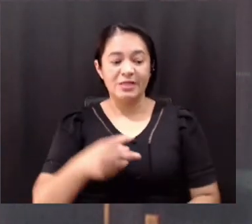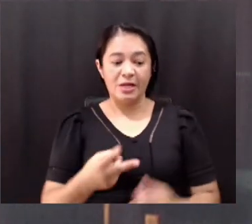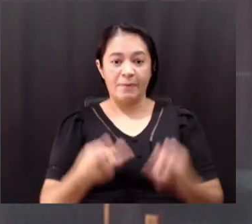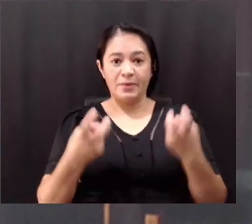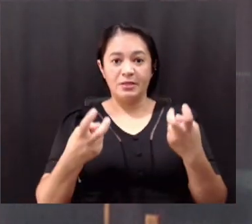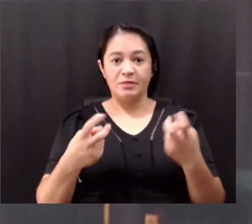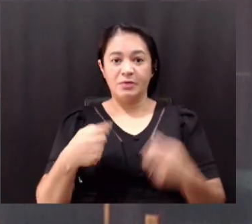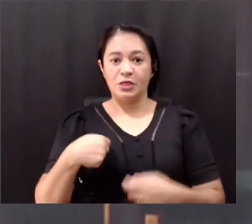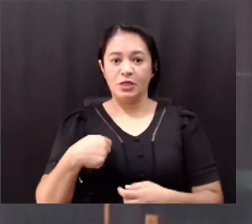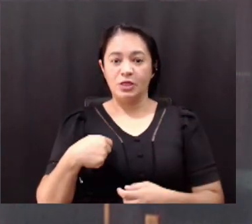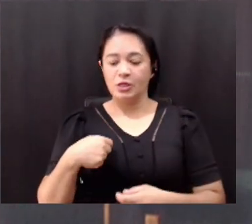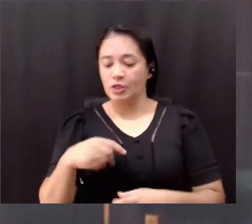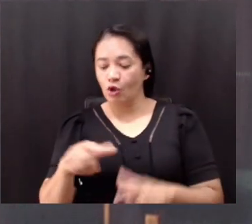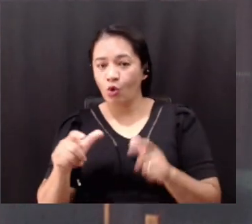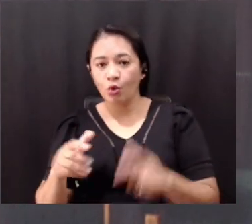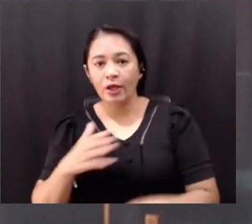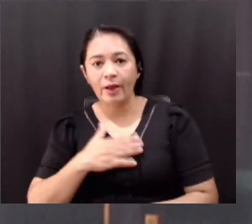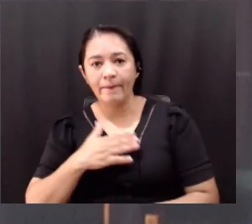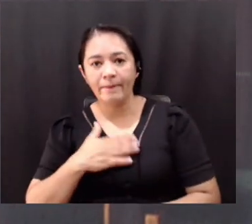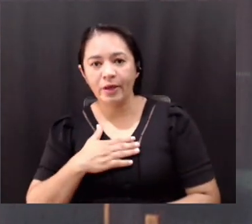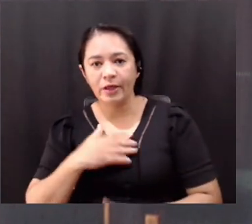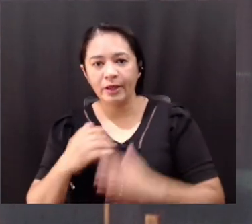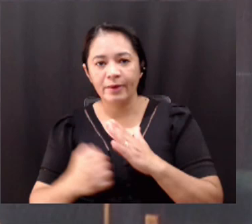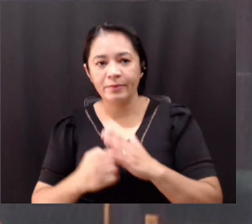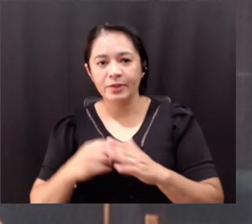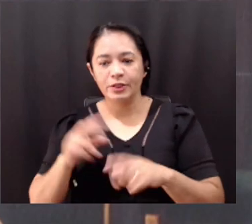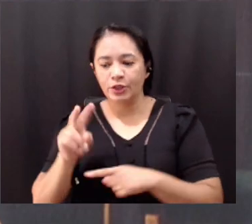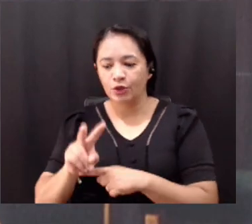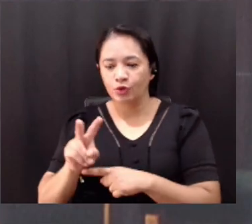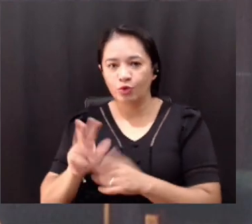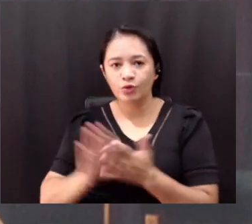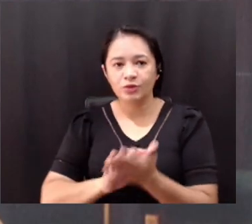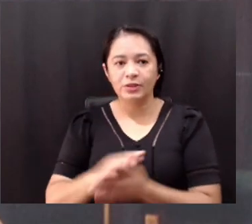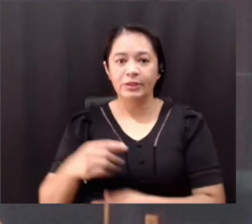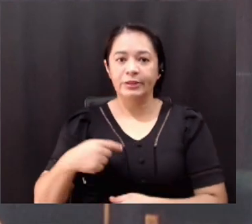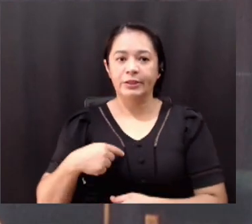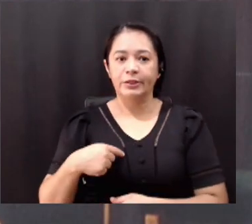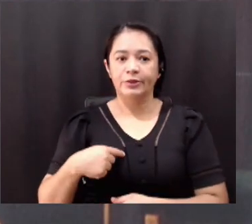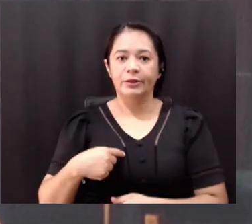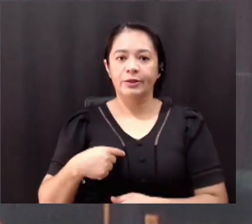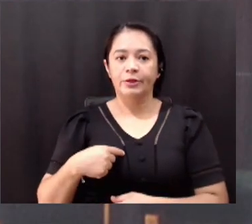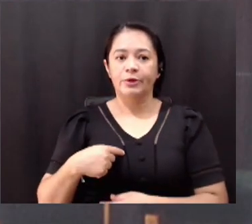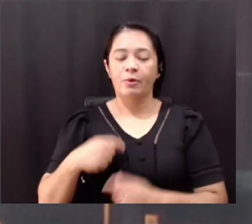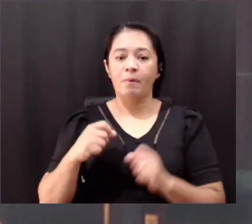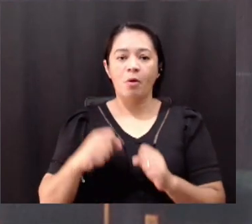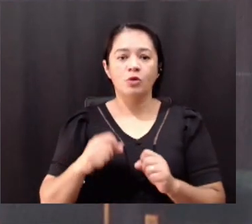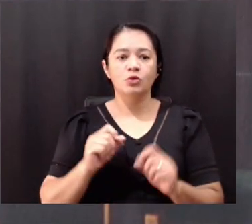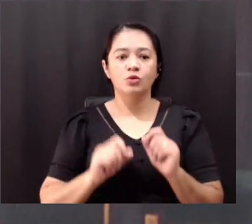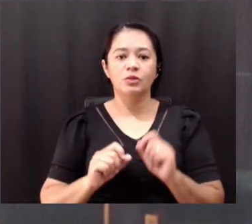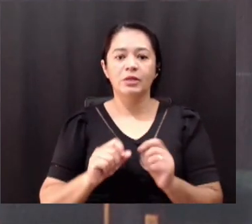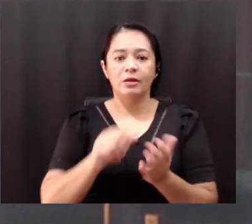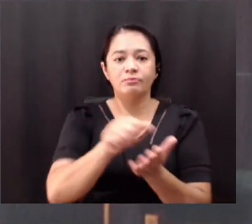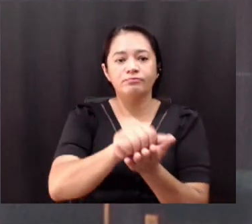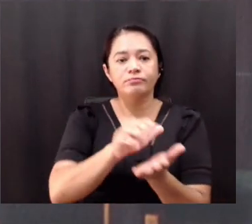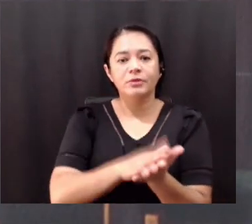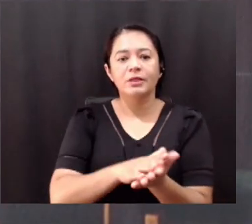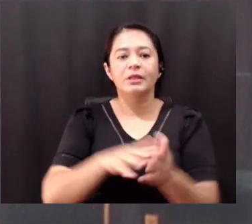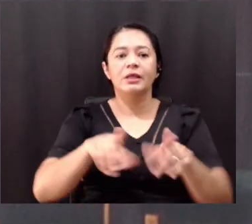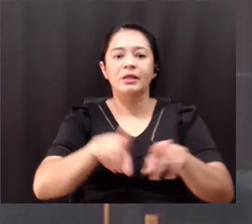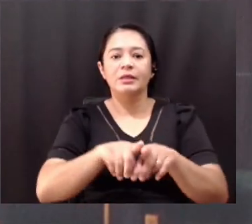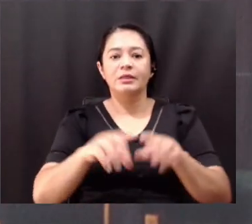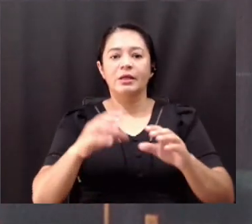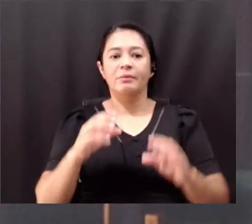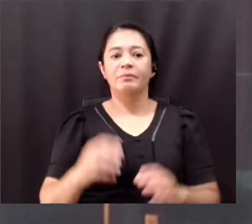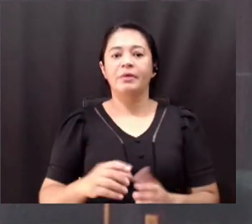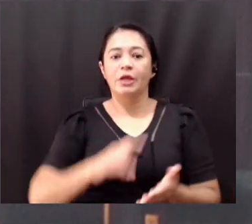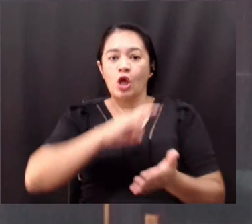ambiente laboral nesse ponto, eu posso ser demandado não só por uma autuação, como também uma ação civil pública, que me obriga